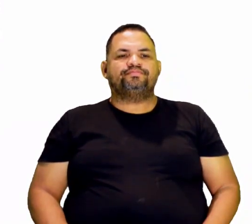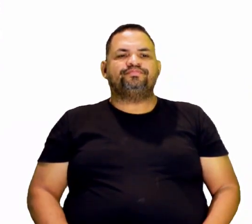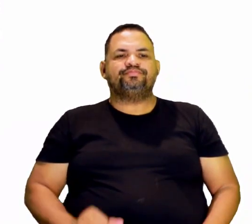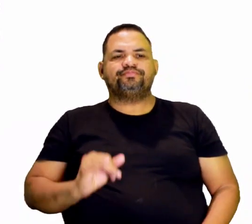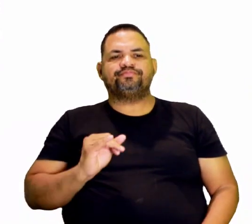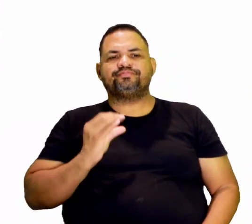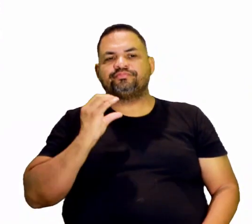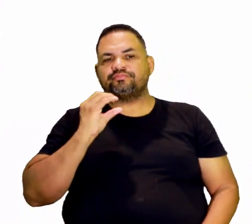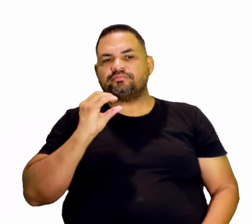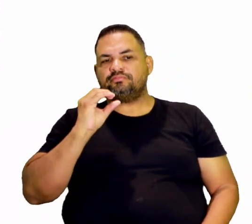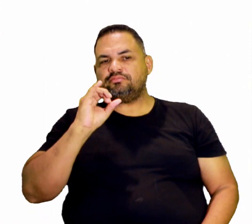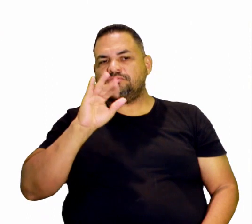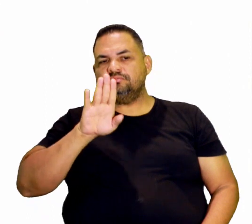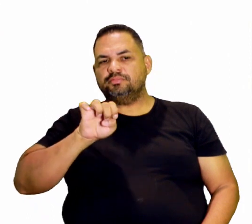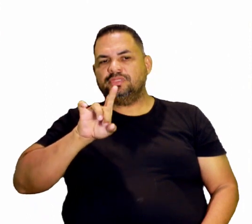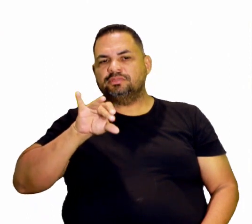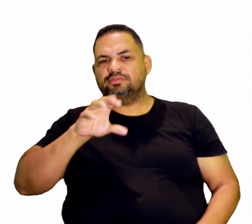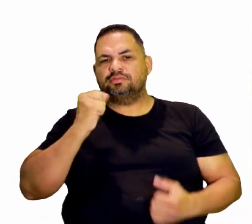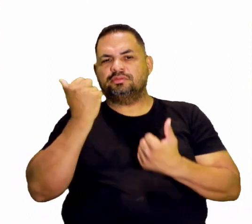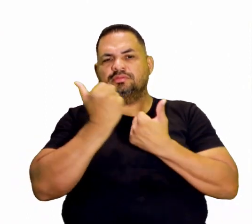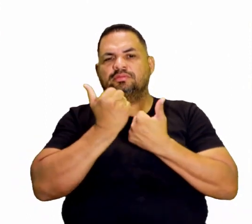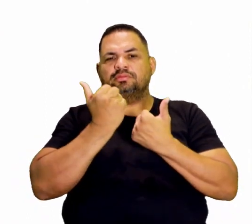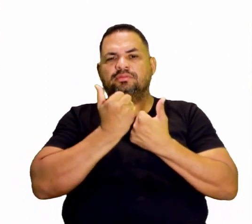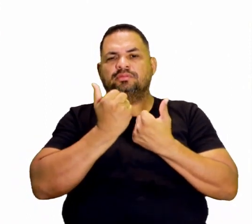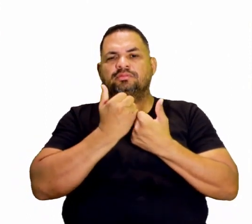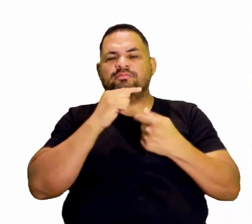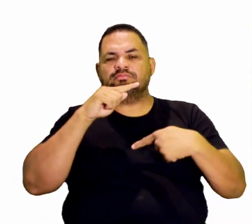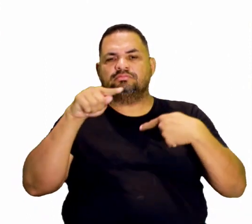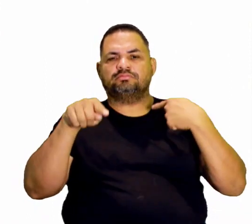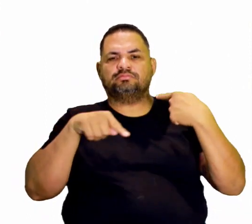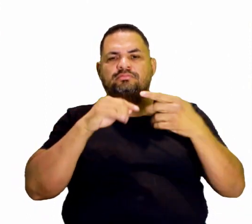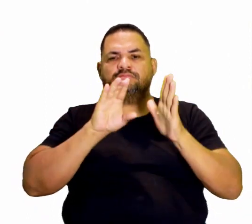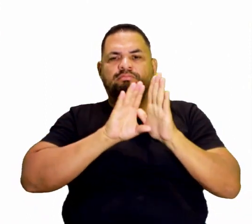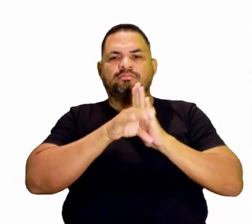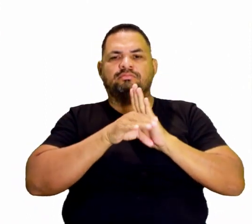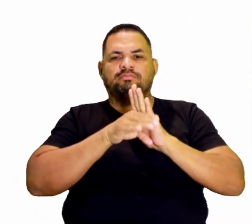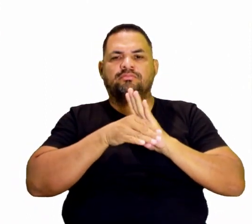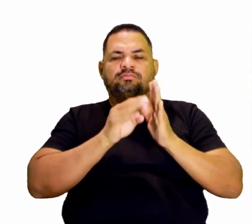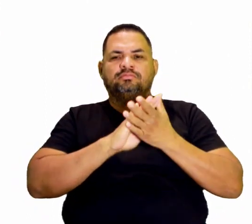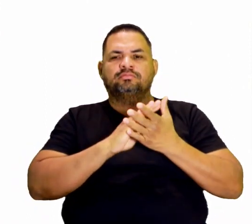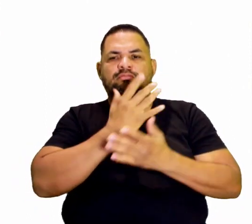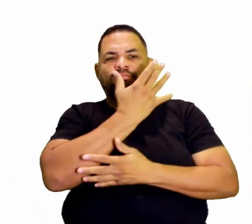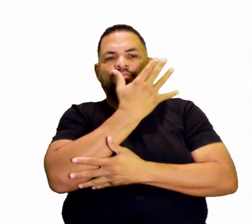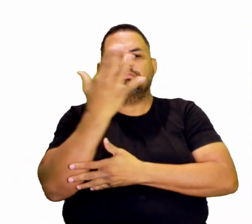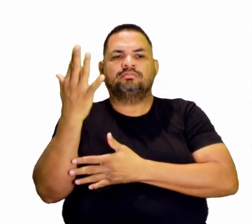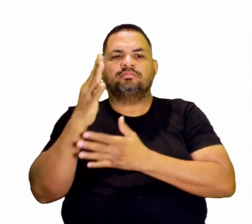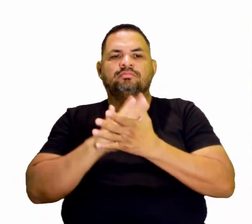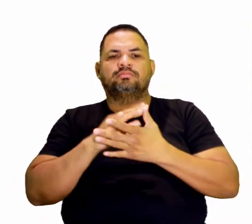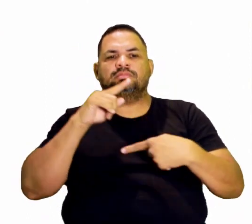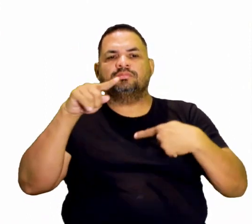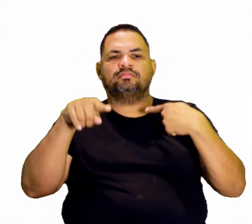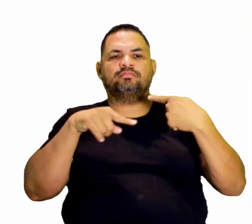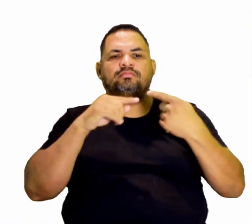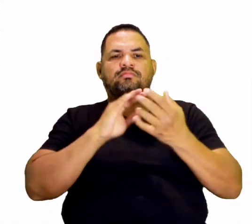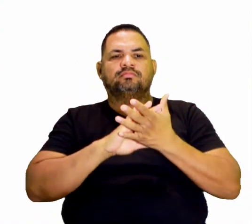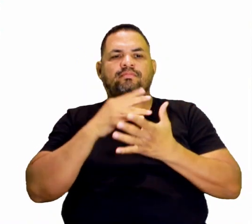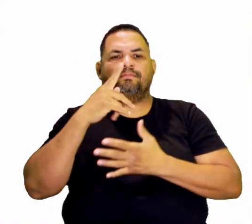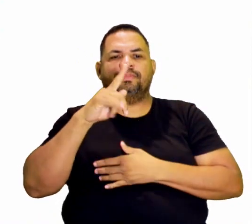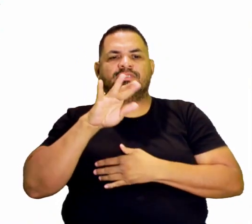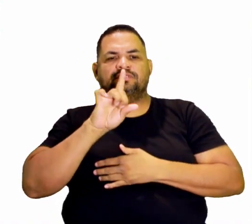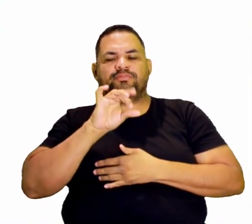O impressionismo substituiu o enfoque conceitual da natureza pelo